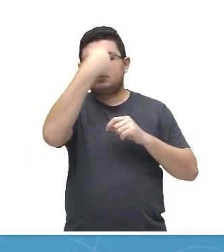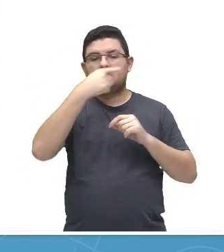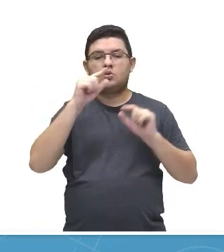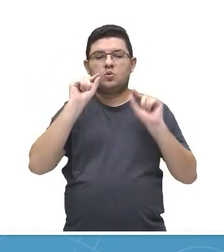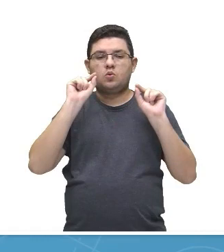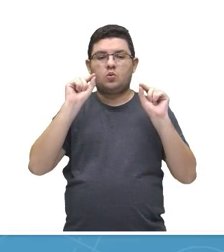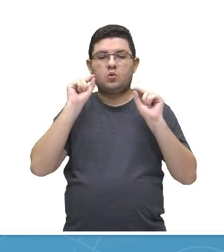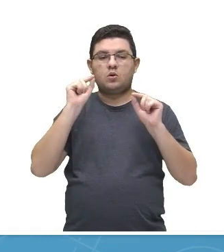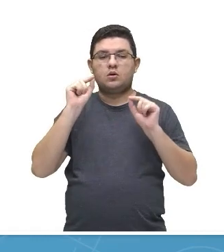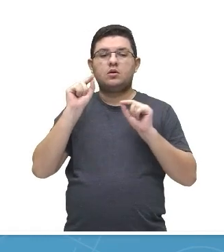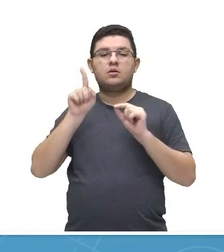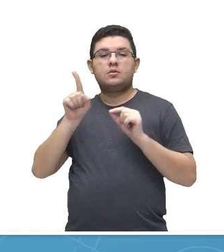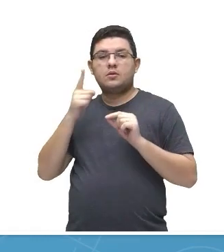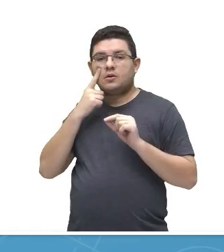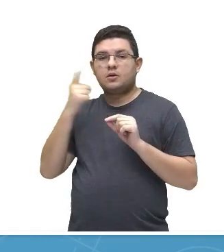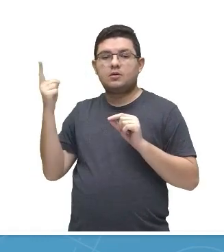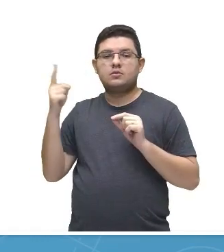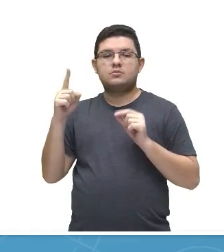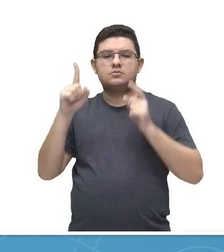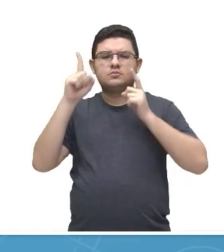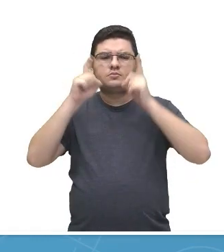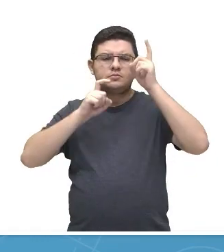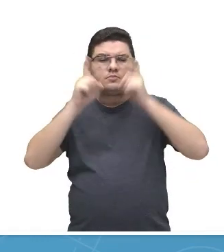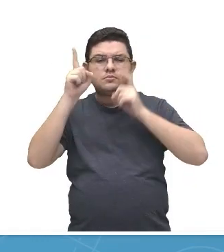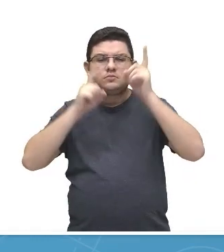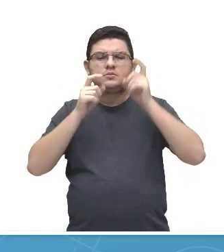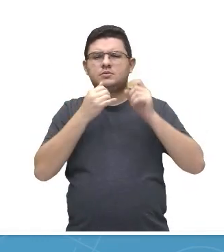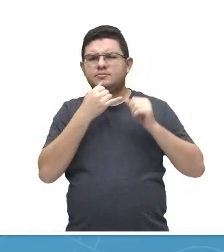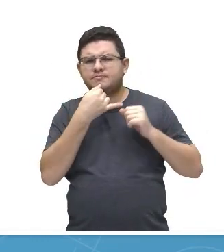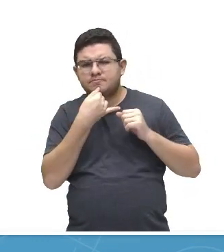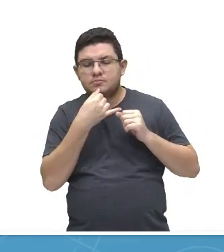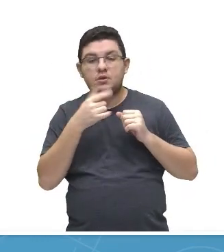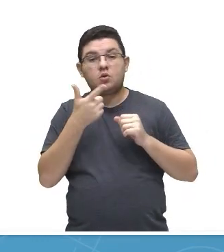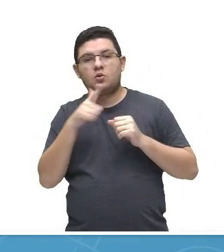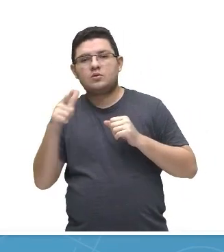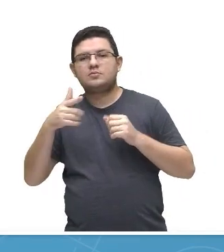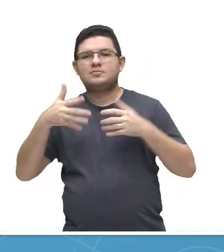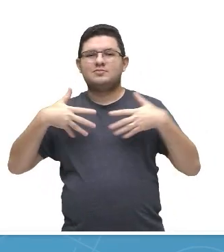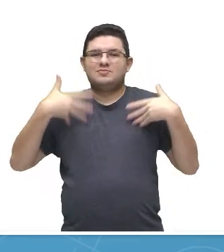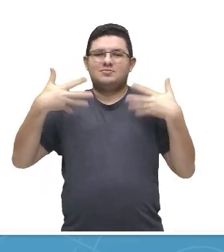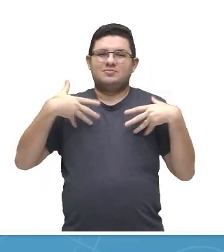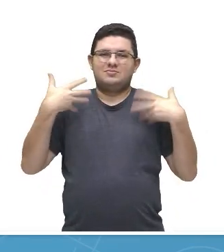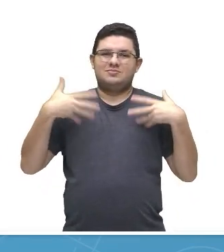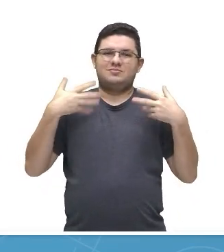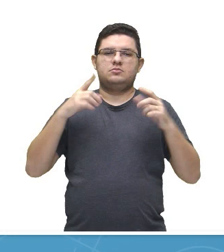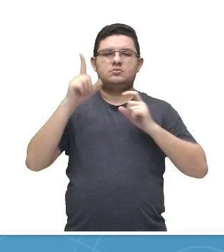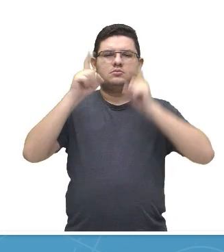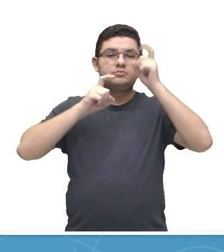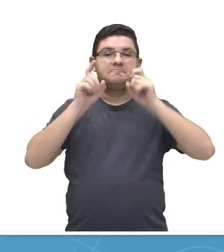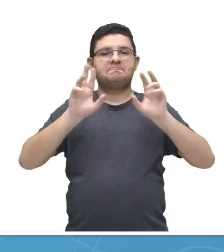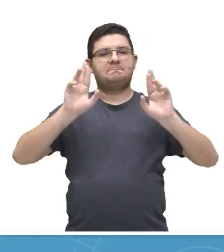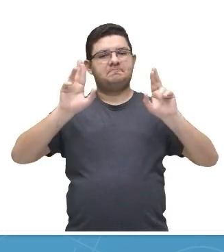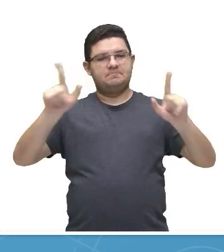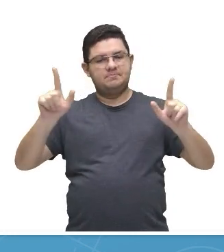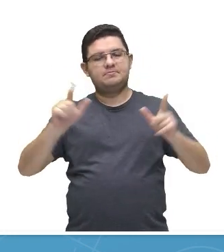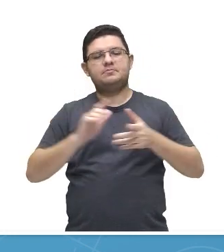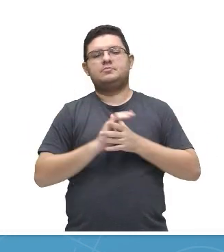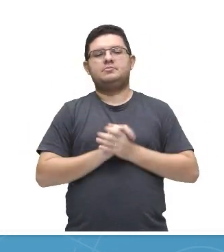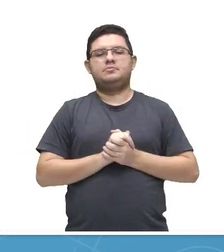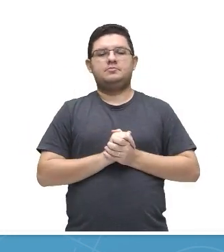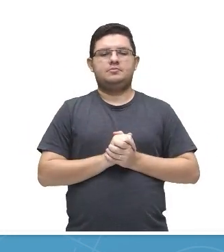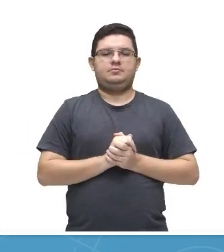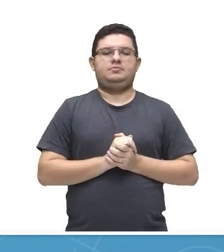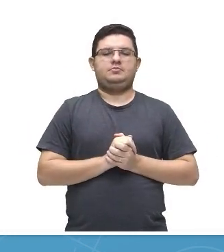pela face da pessoa, né? Como ela está, os sentimentos estão aflorados aqui, as emoções estão afloradas na